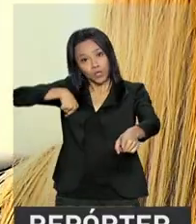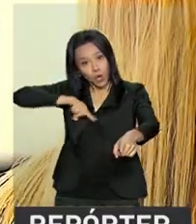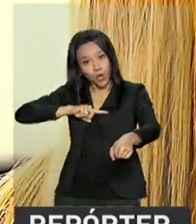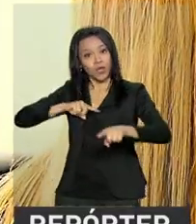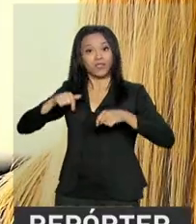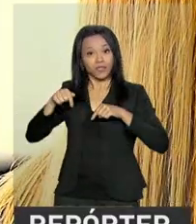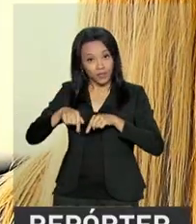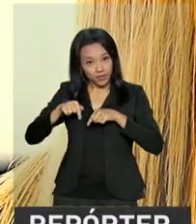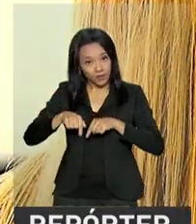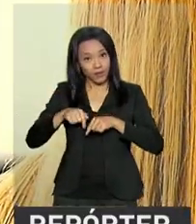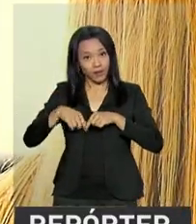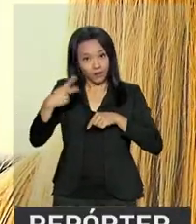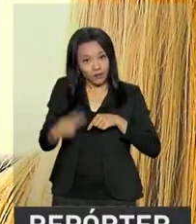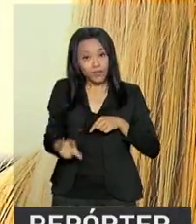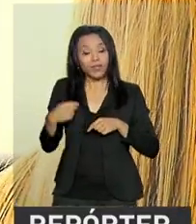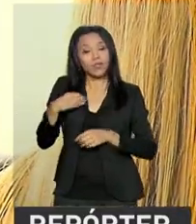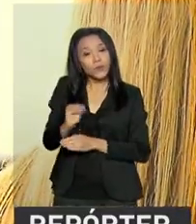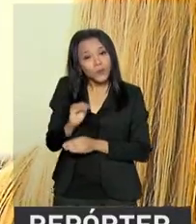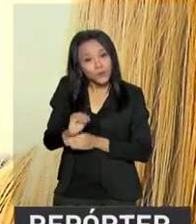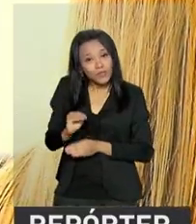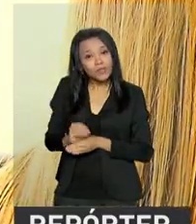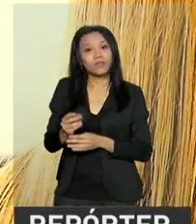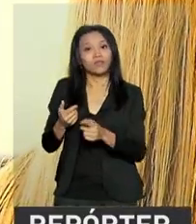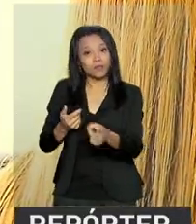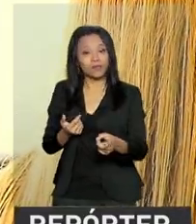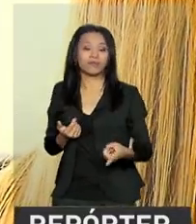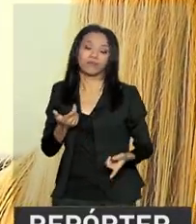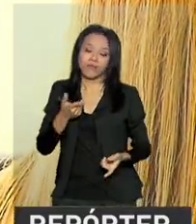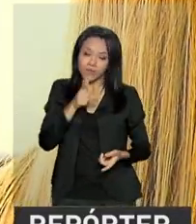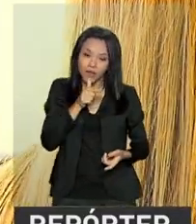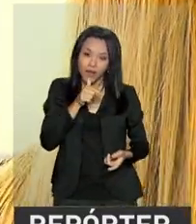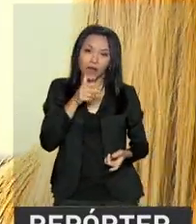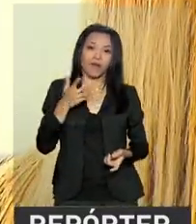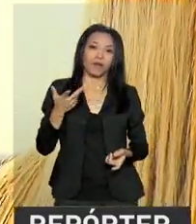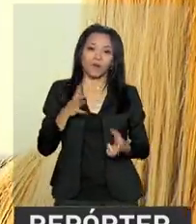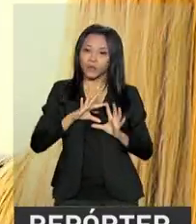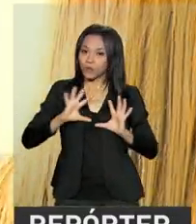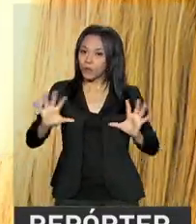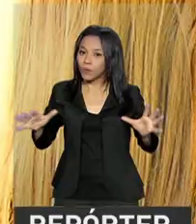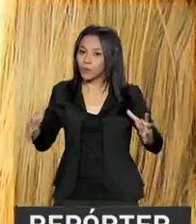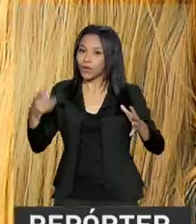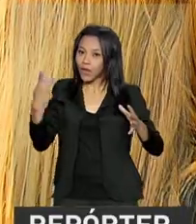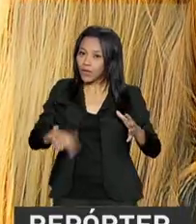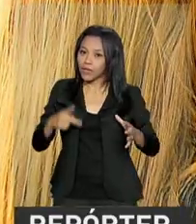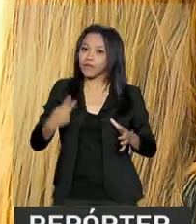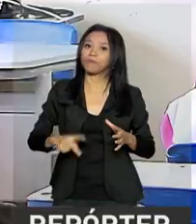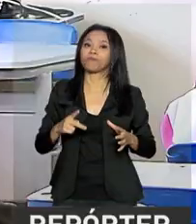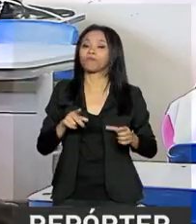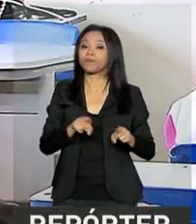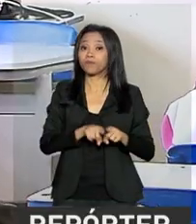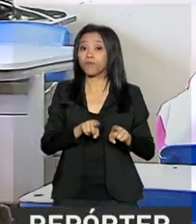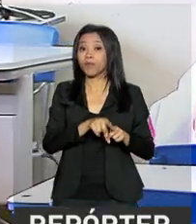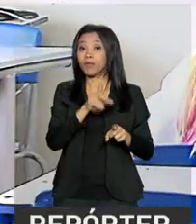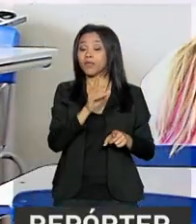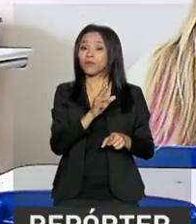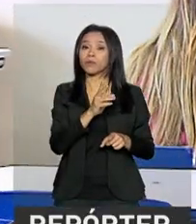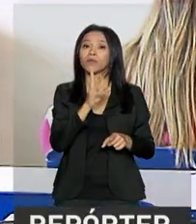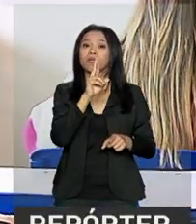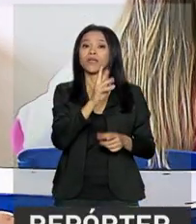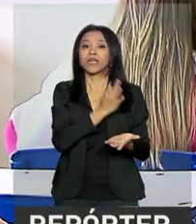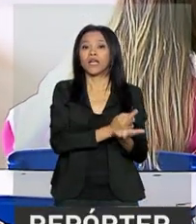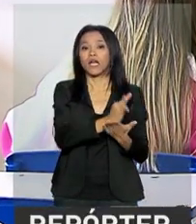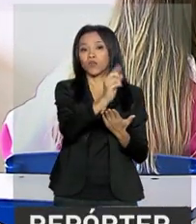da população distrito federal que estamos consumindo essa água todos aqui inseridos na bacia hidrográfica do rio a fundo os alunos ea